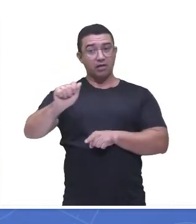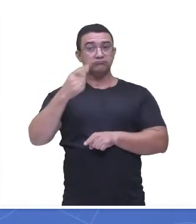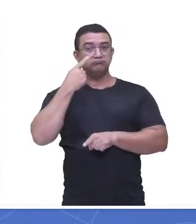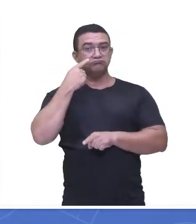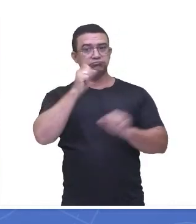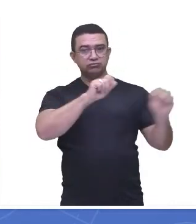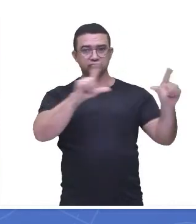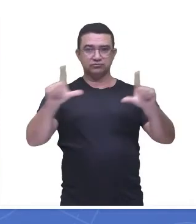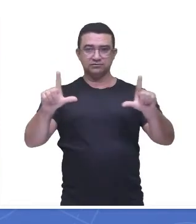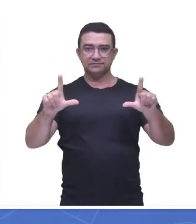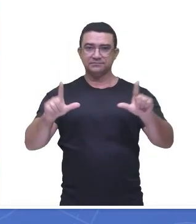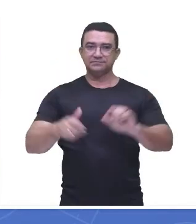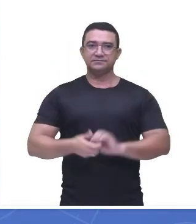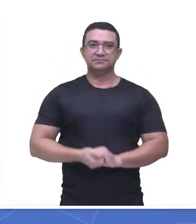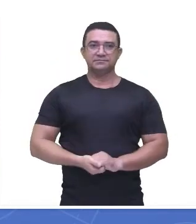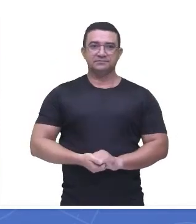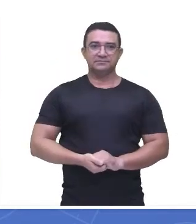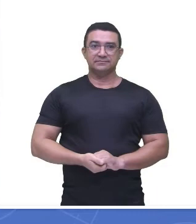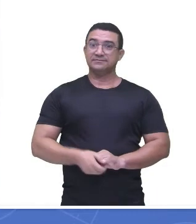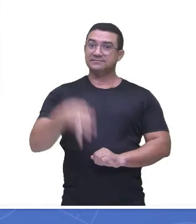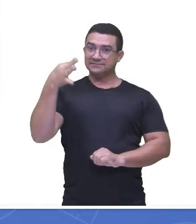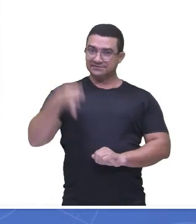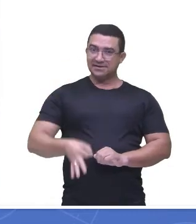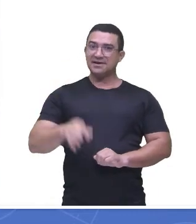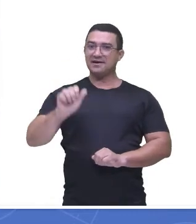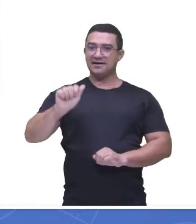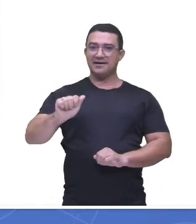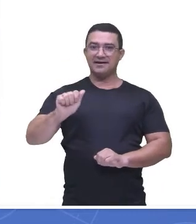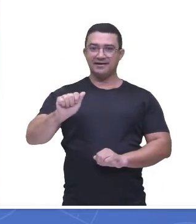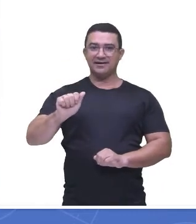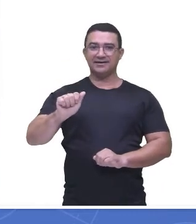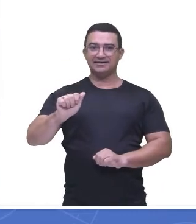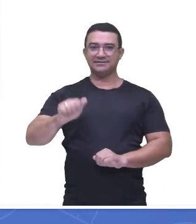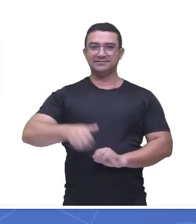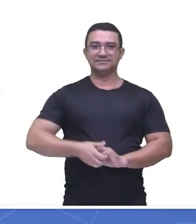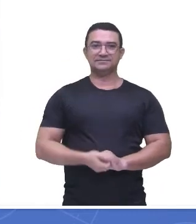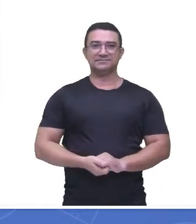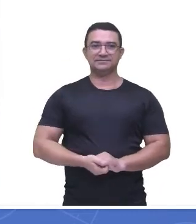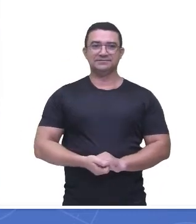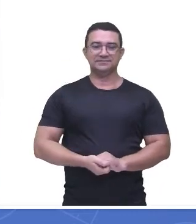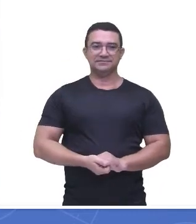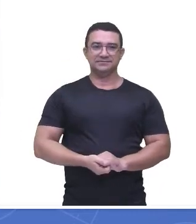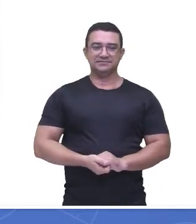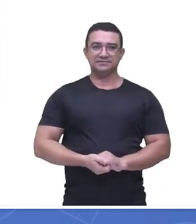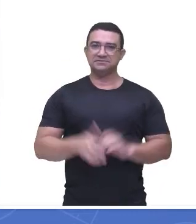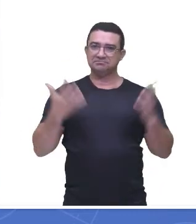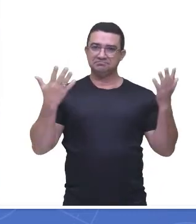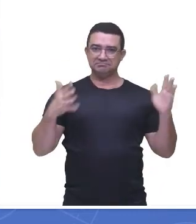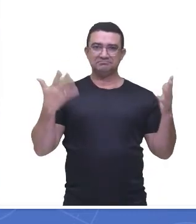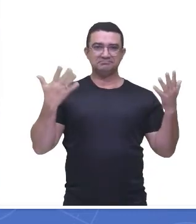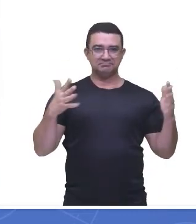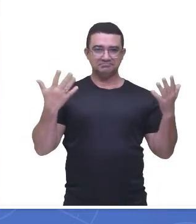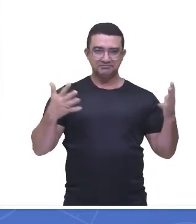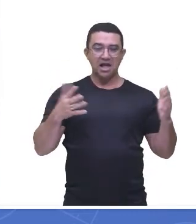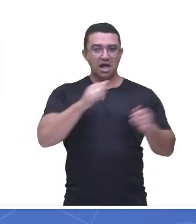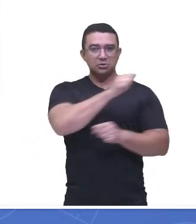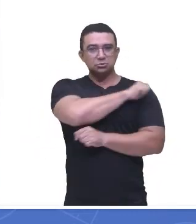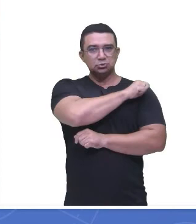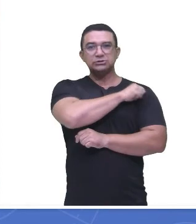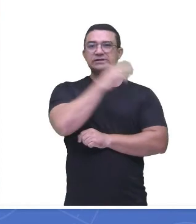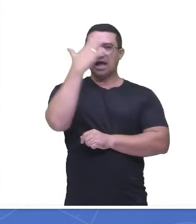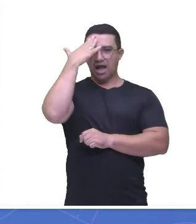para a resposta correta, então? Alternativa A. Uhul! É isso aí, alunos. Quem estuda sabe,